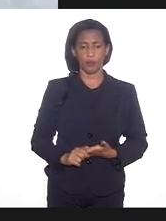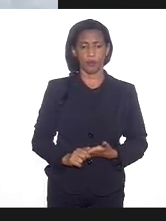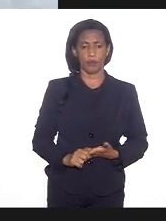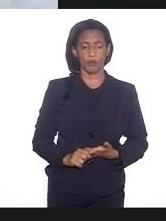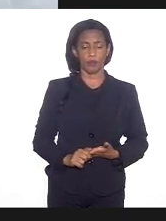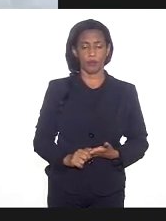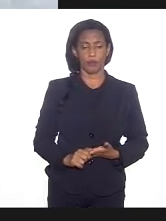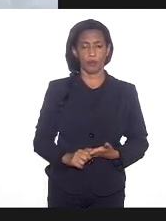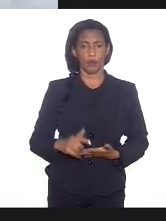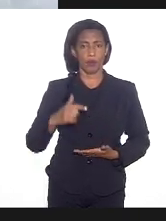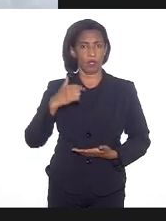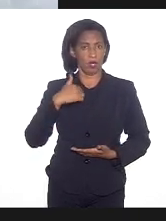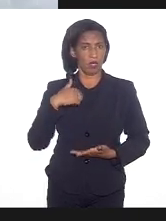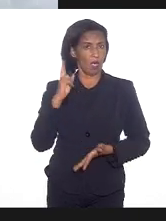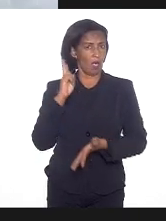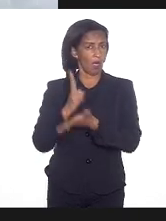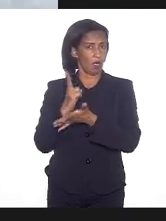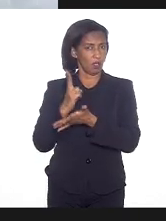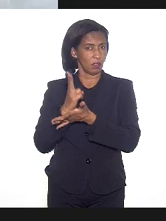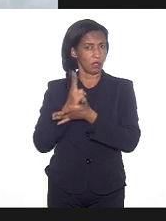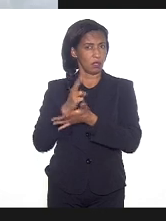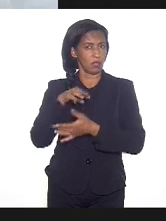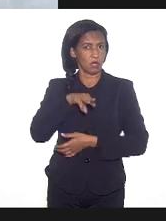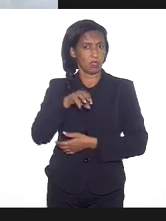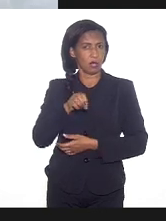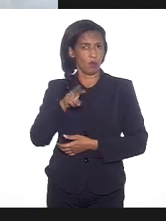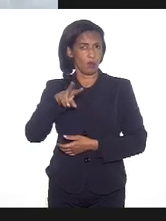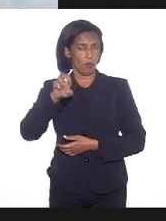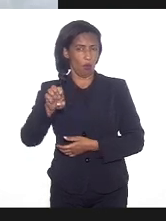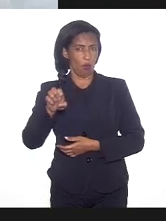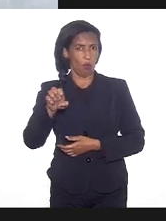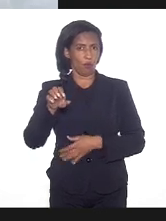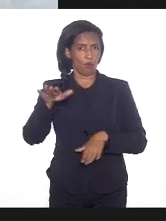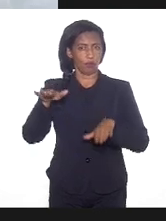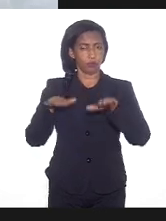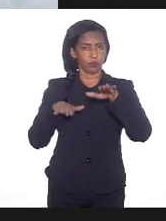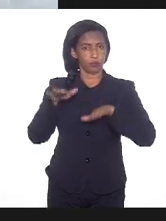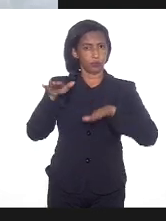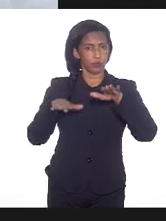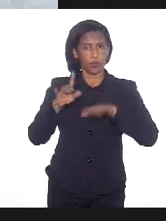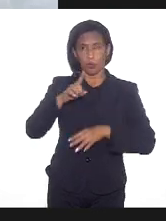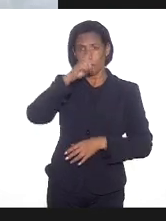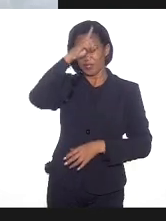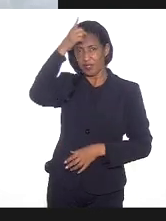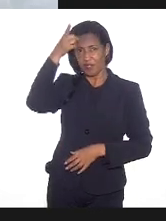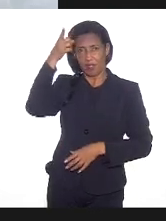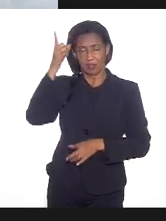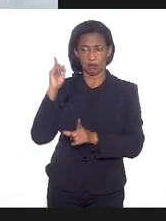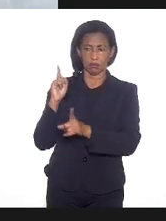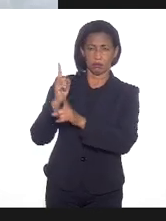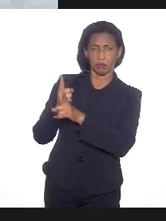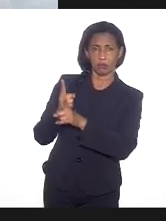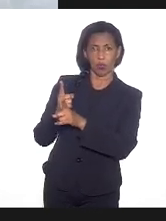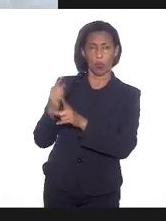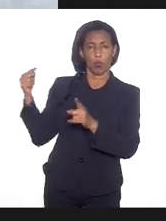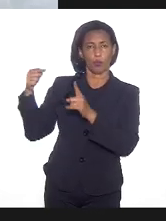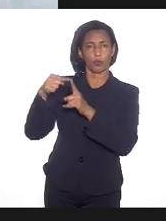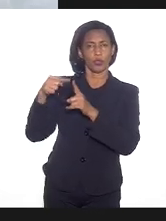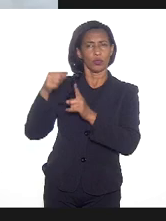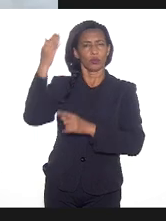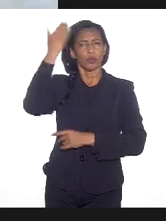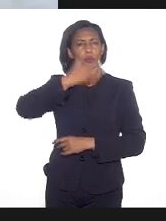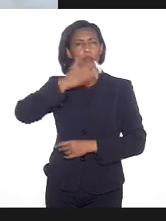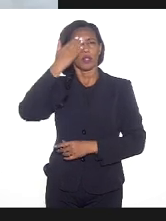se move, e ainda assim se move. No esteio de que a ciência não se inventa, se descobre, o objetivo do